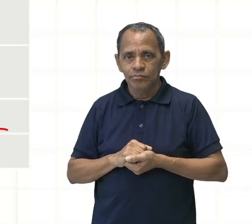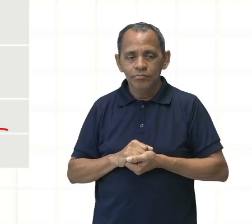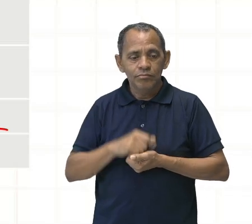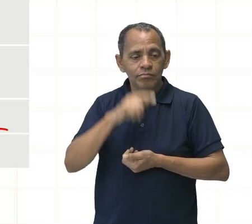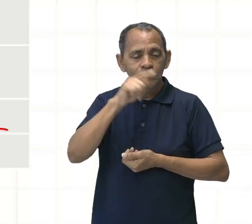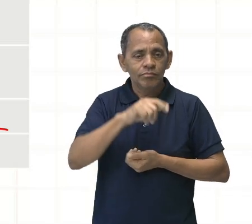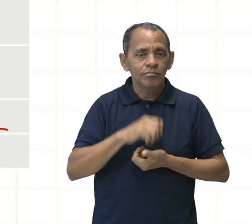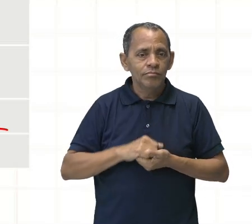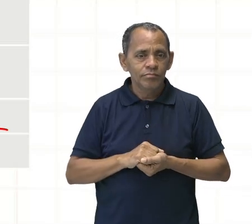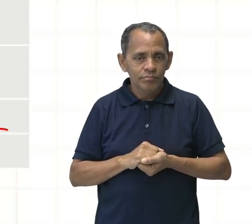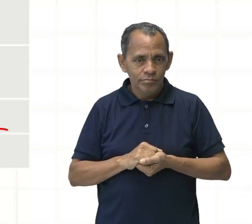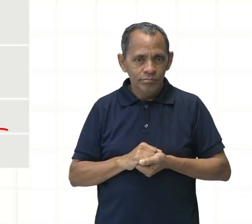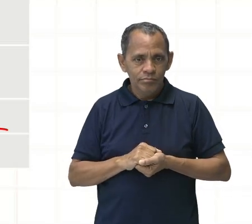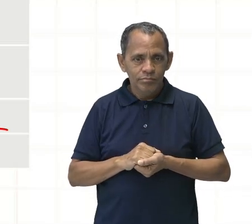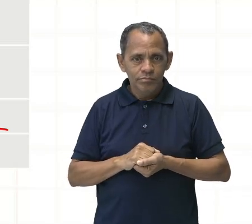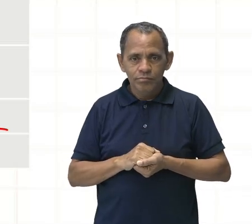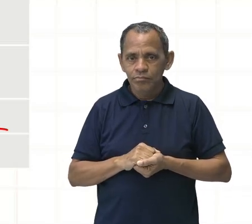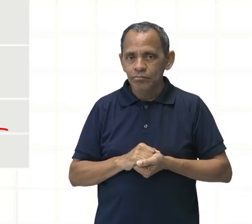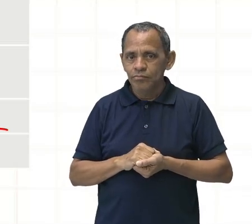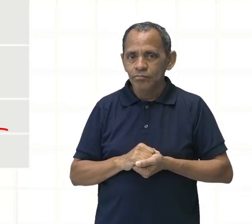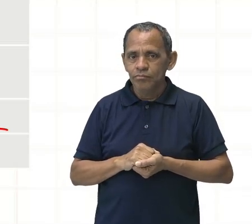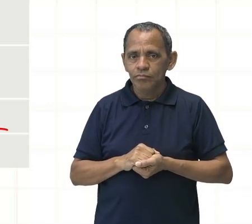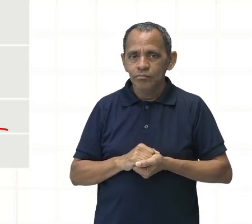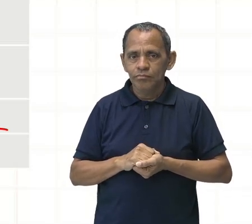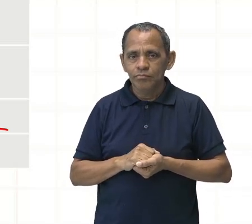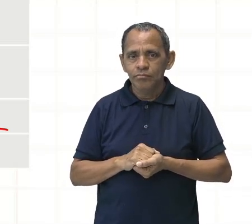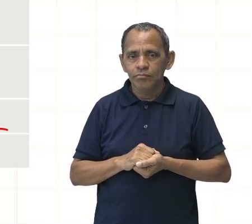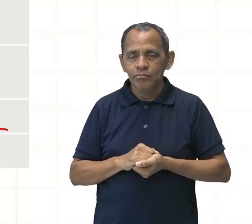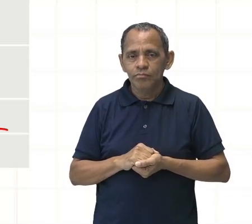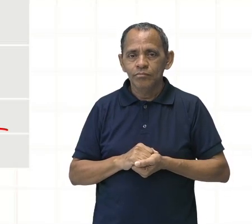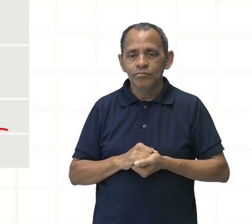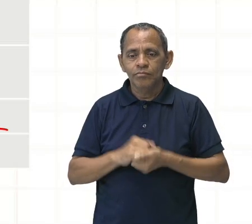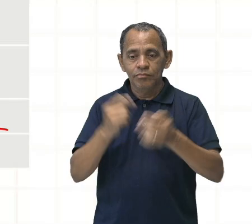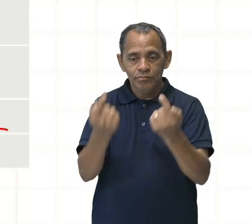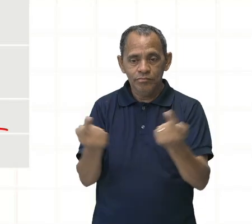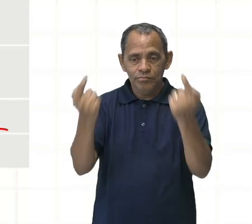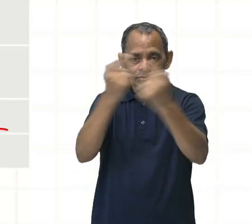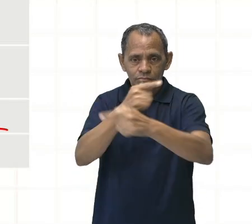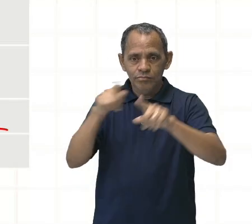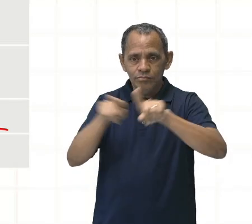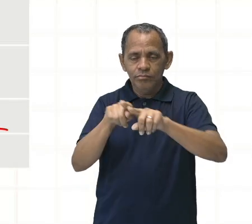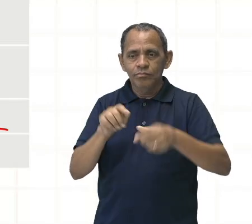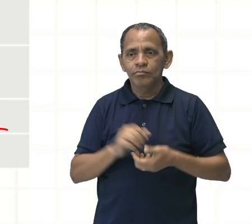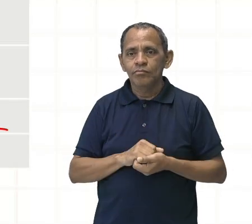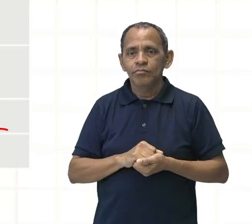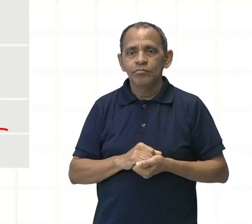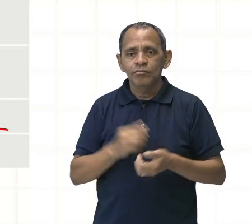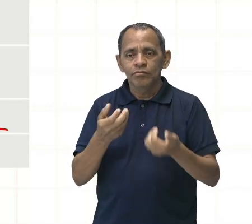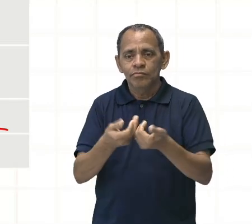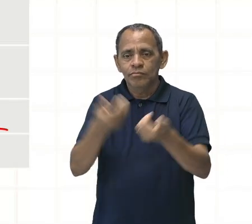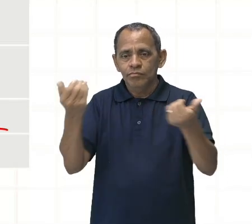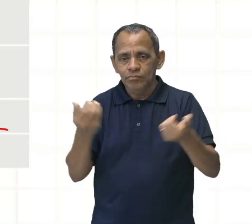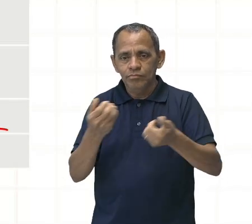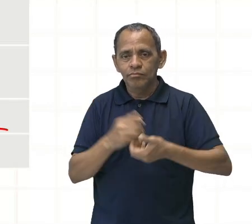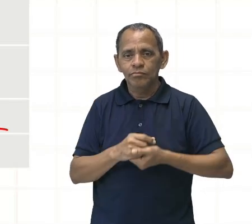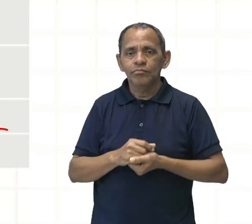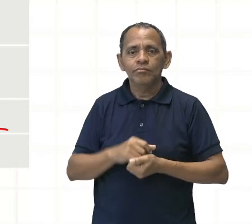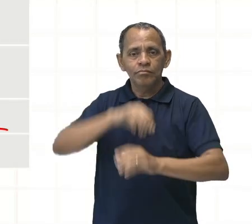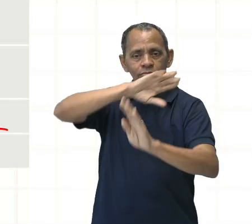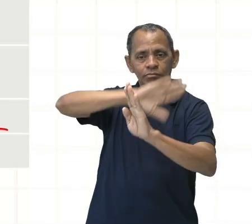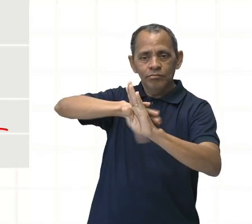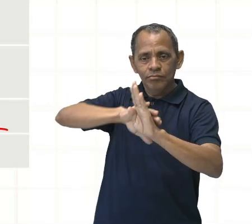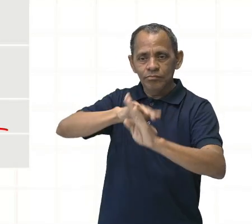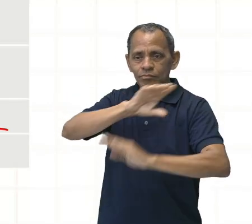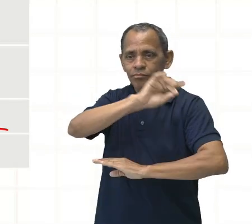os aliancistas e no lado direito, justamente, estava os integralistas, bem para separar